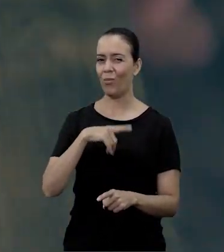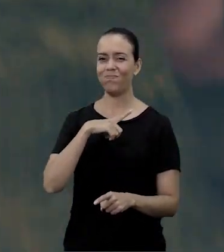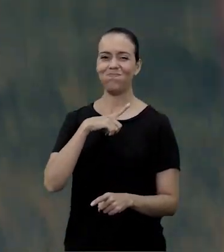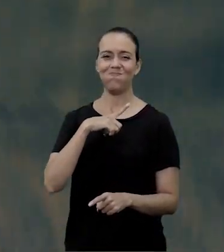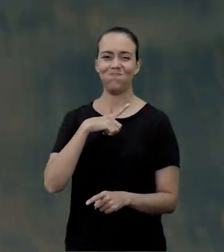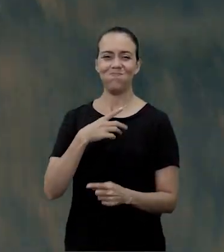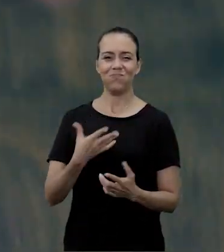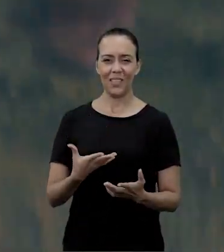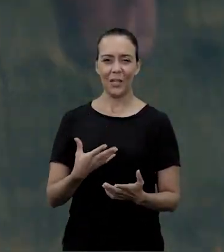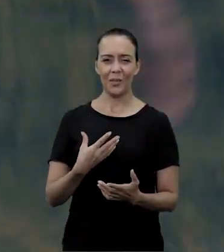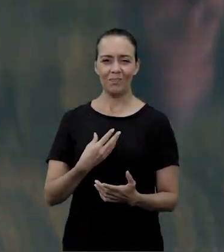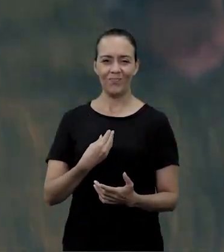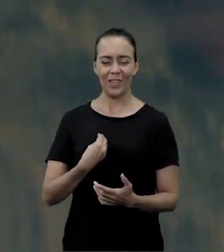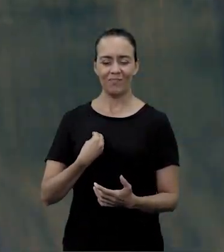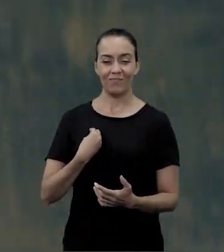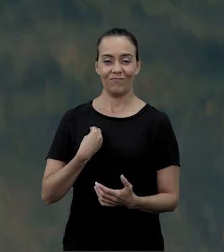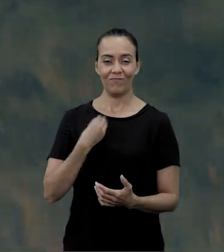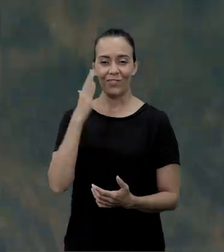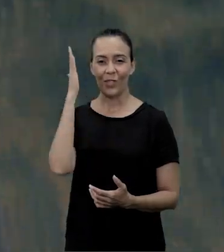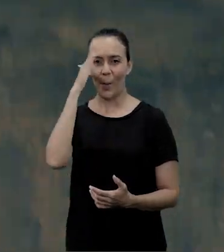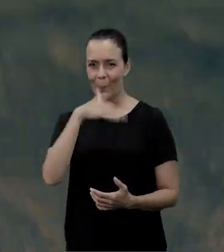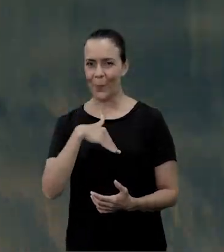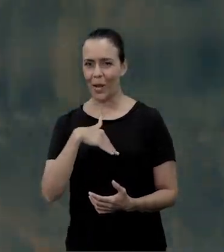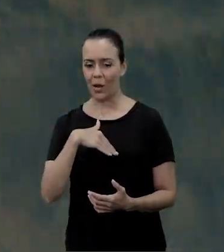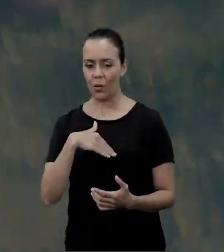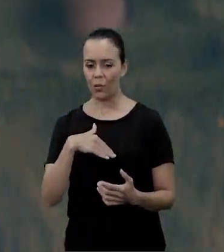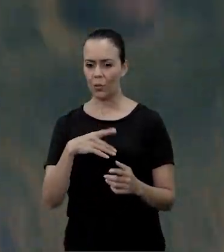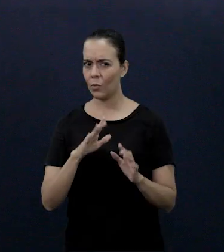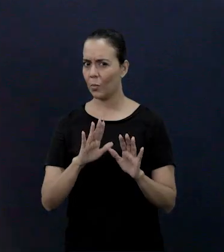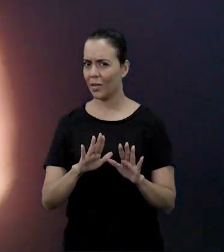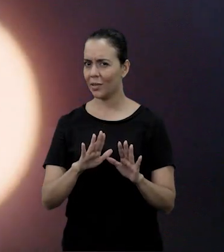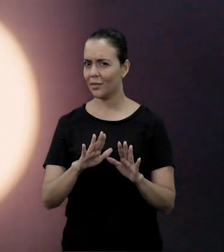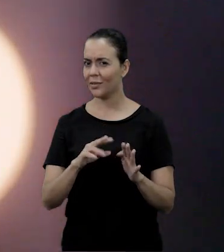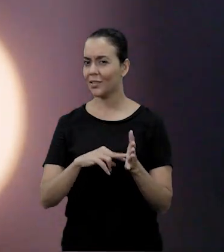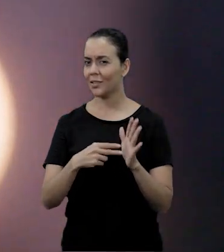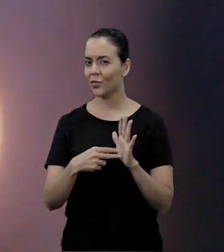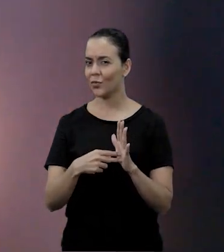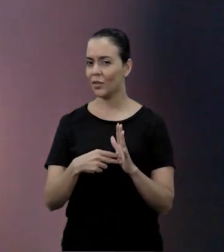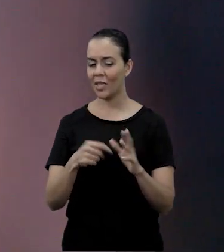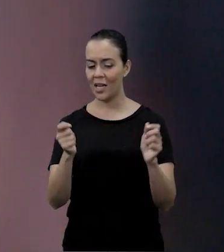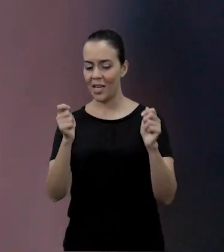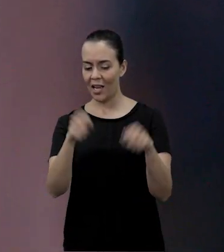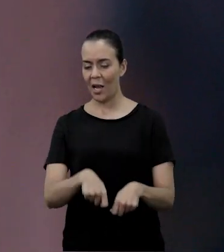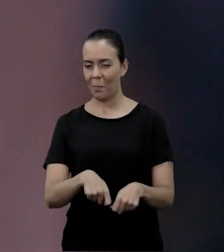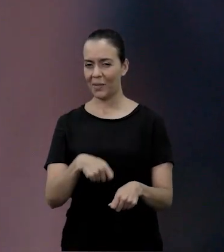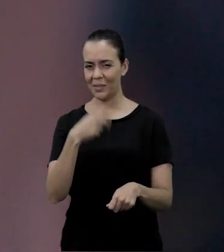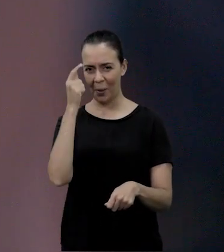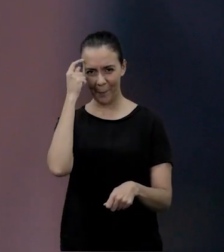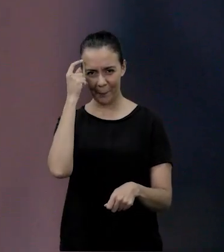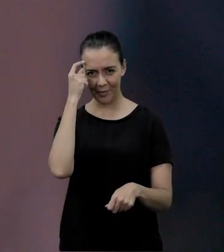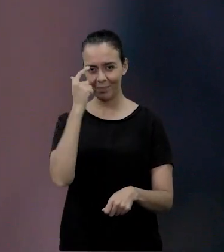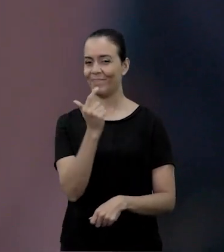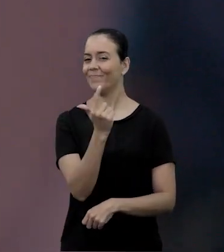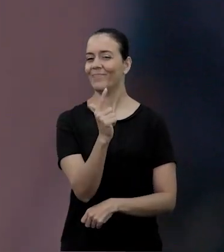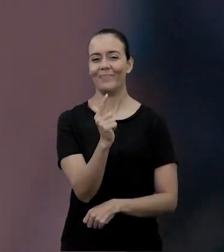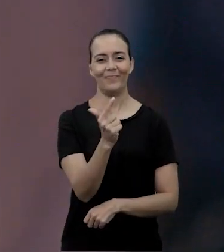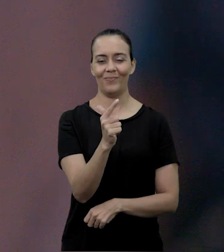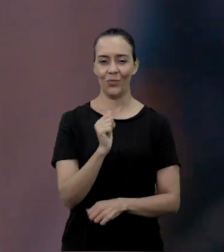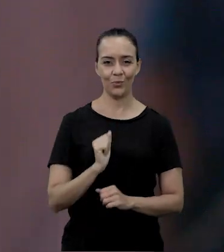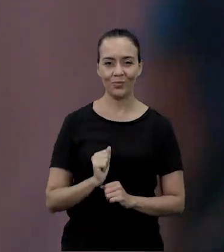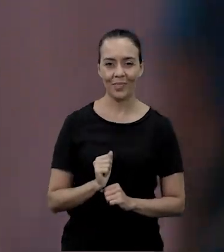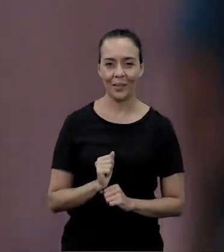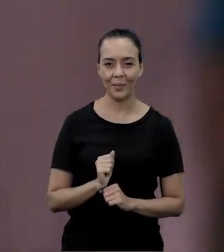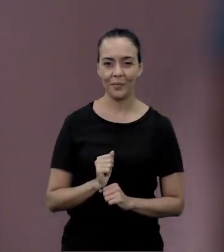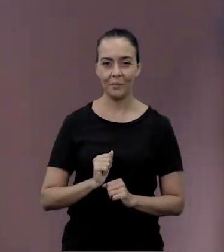consequência possível dessa incapacidade de pensar. mesmo assim, esse esforço vejam,